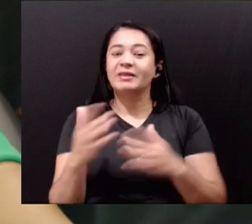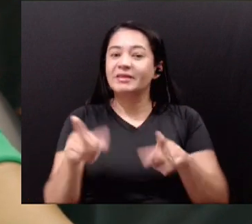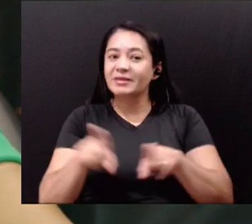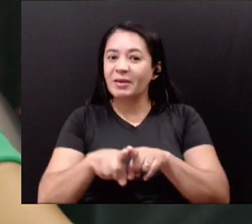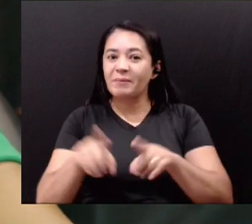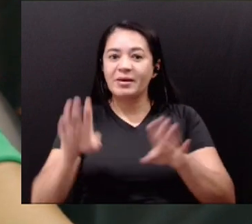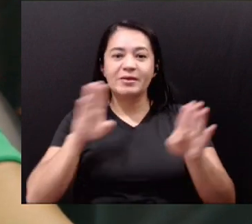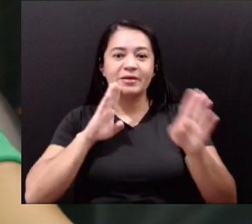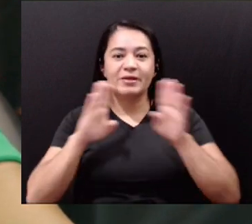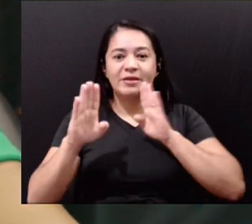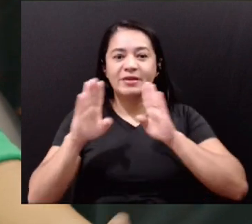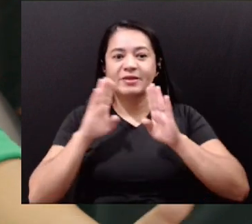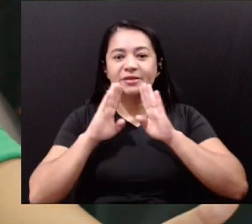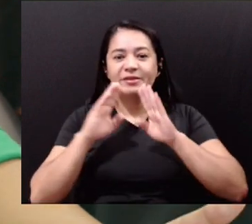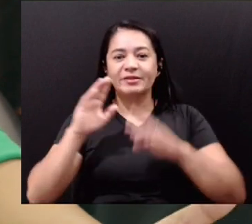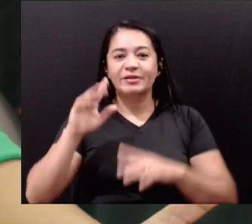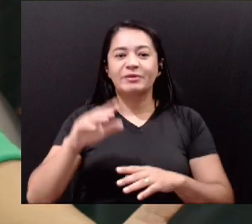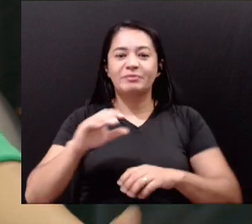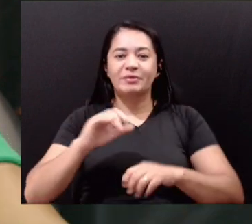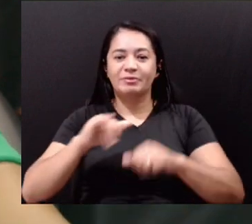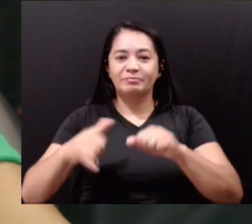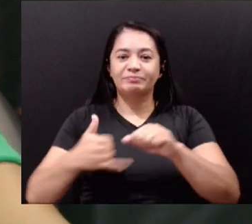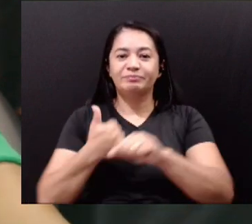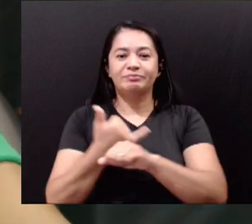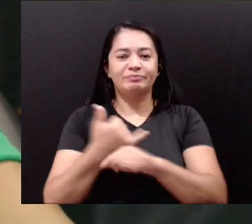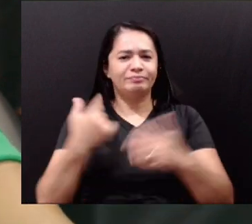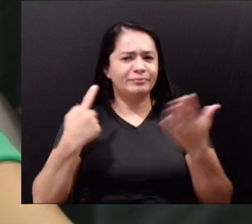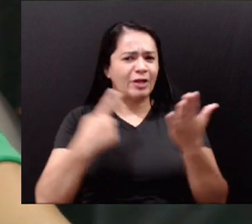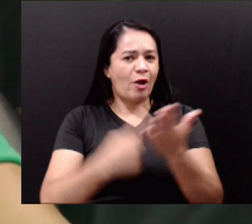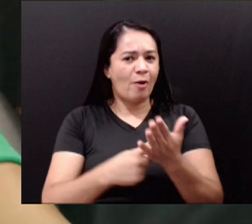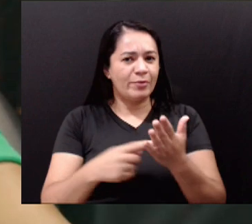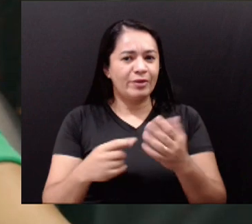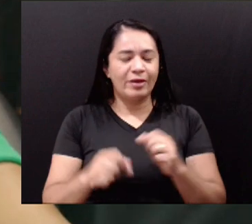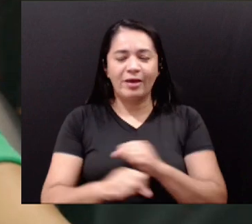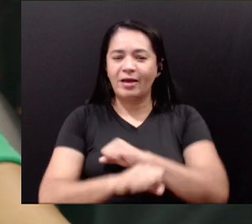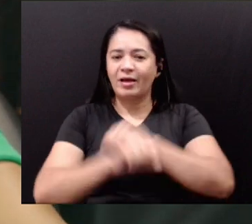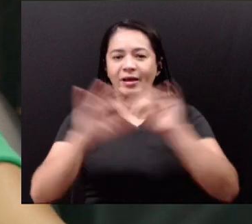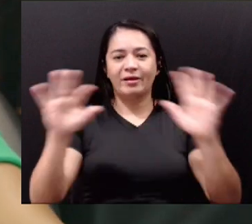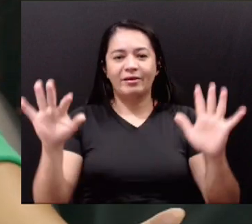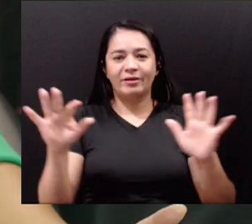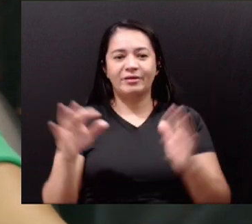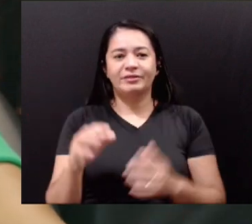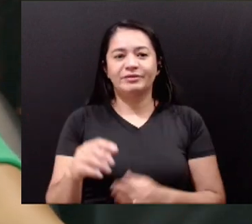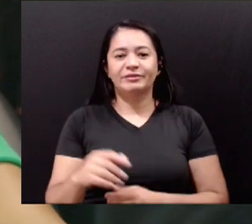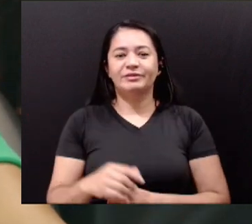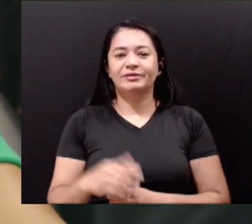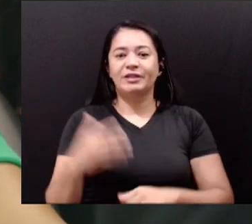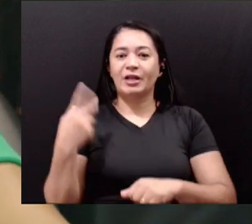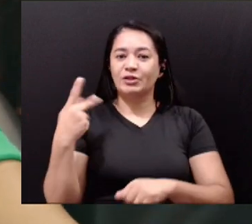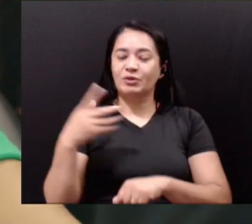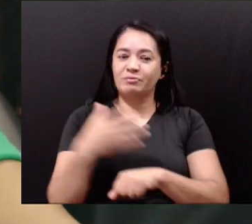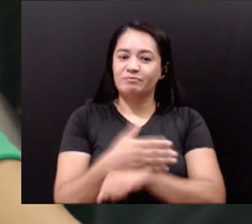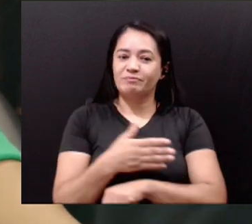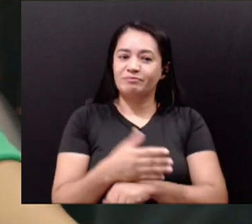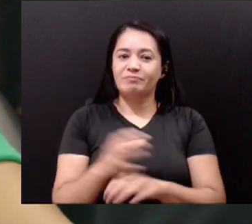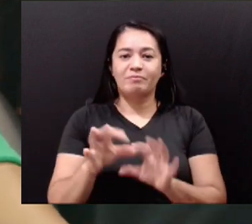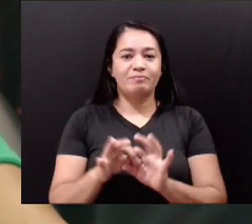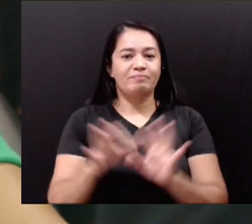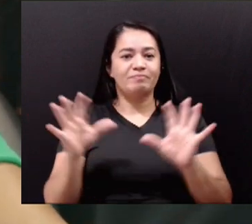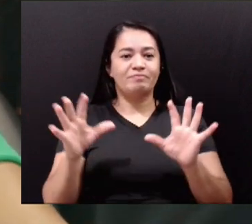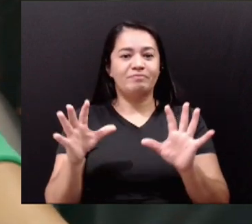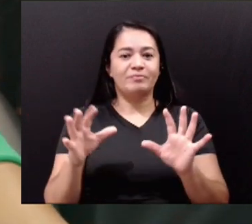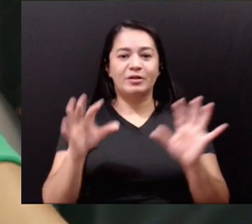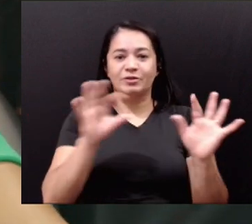no YouTube. Combinado? Você, claro, a gente conta com a sua participação, pode assistir e também pode